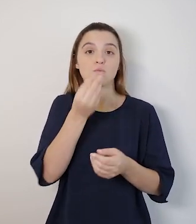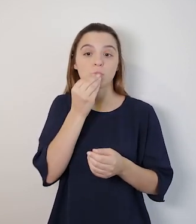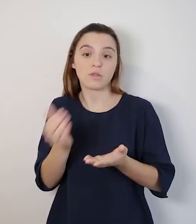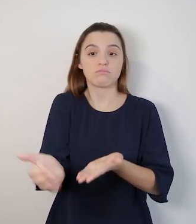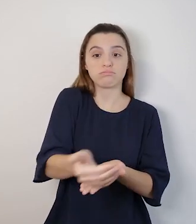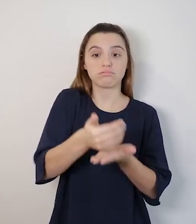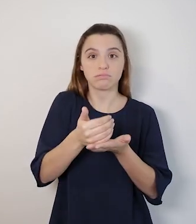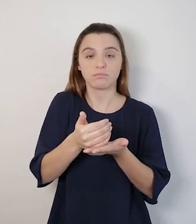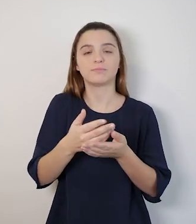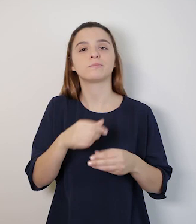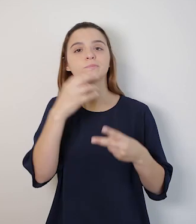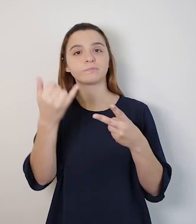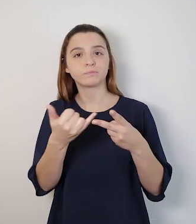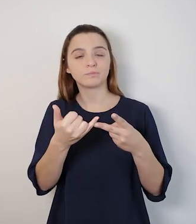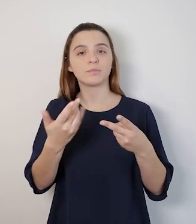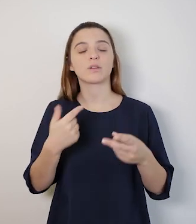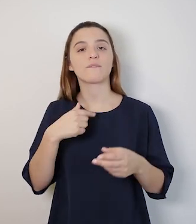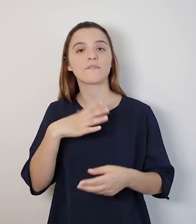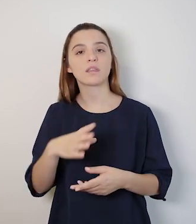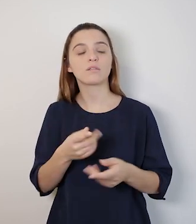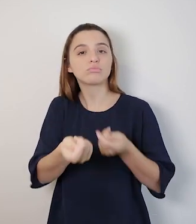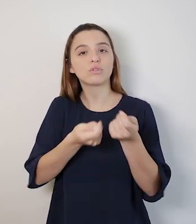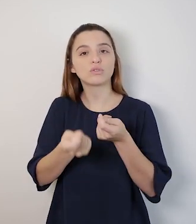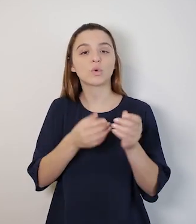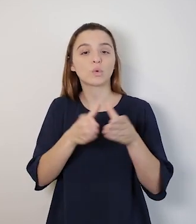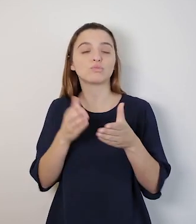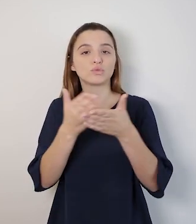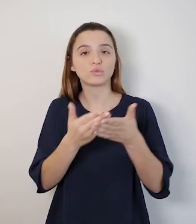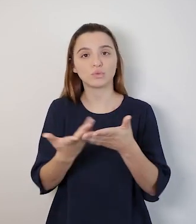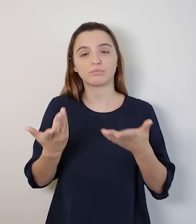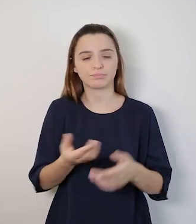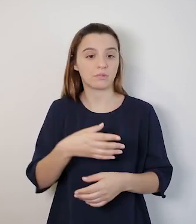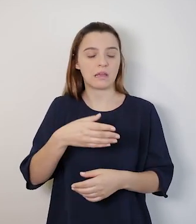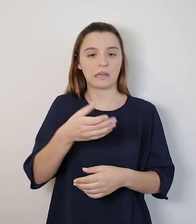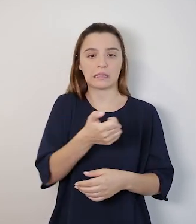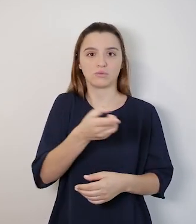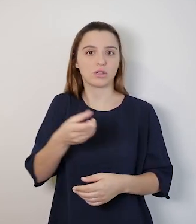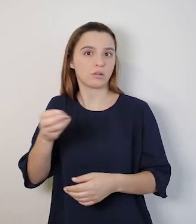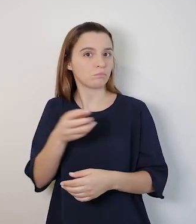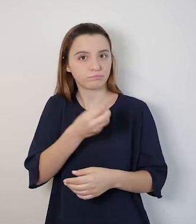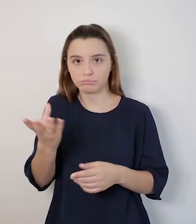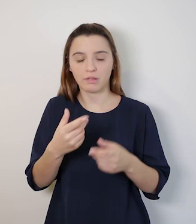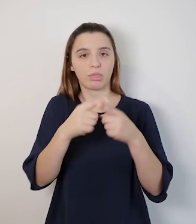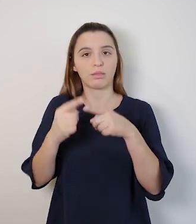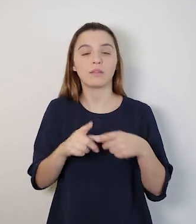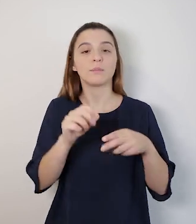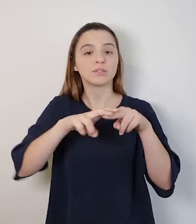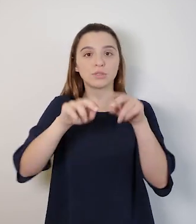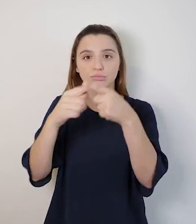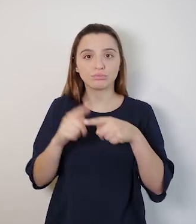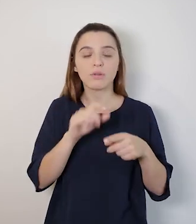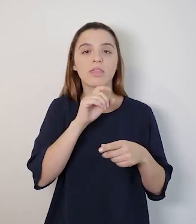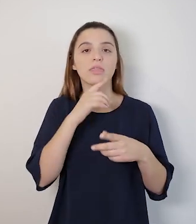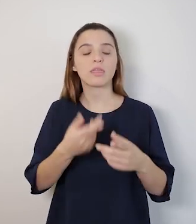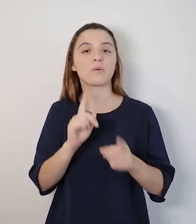e se acha com segunda vida sem organizar grupos tudo os mais diversos anos de escolaridade das mais diversas disciplinas a